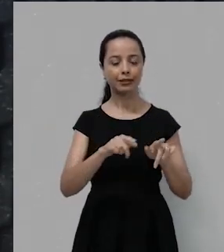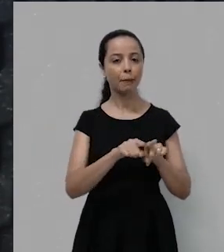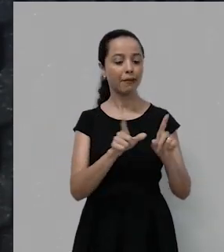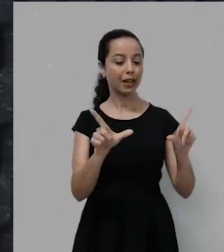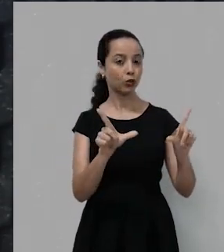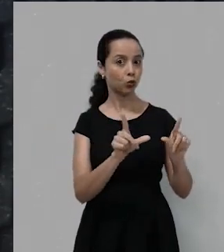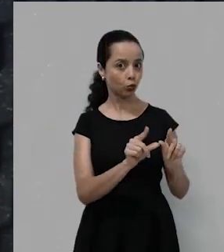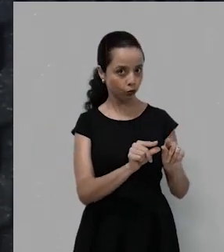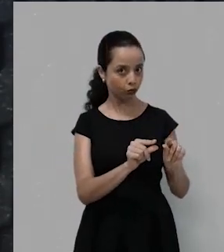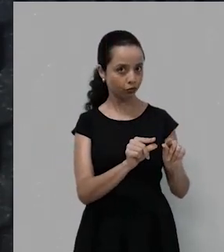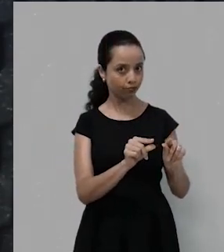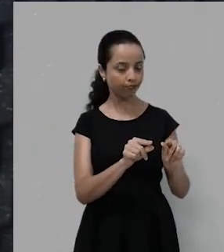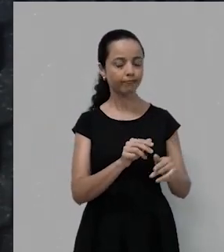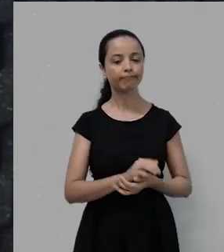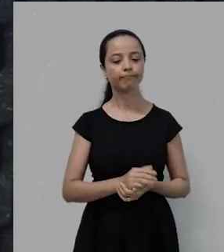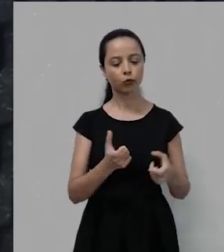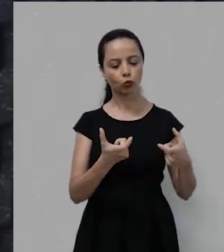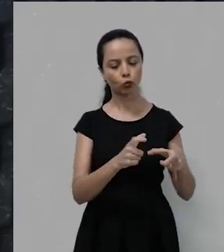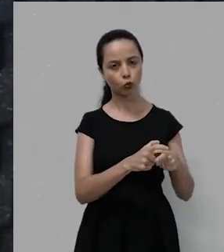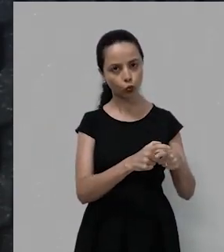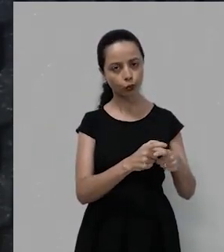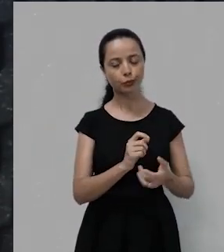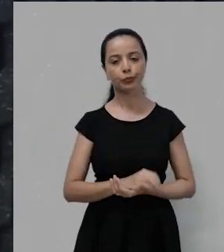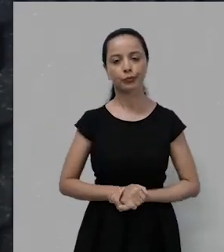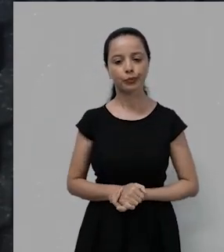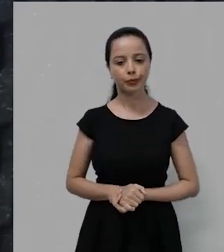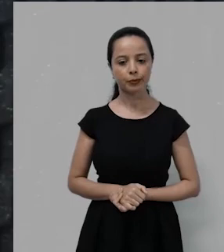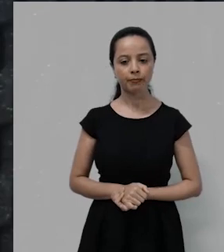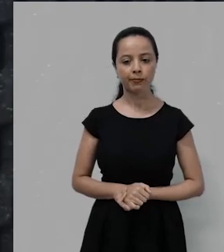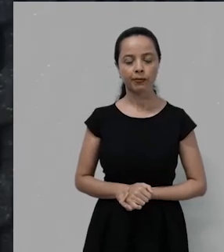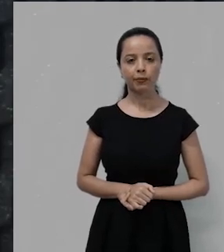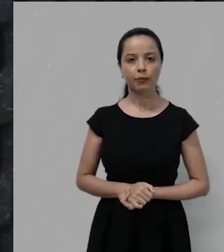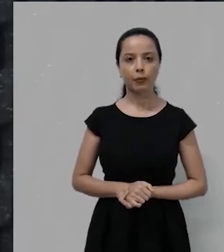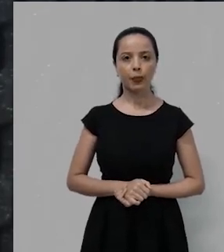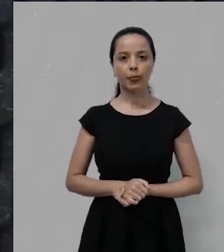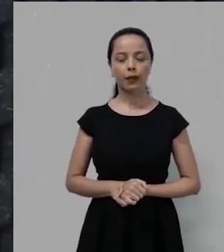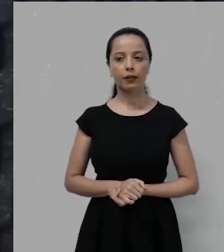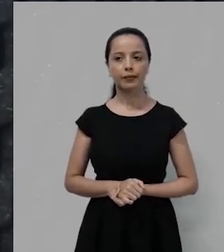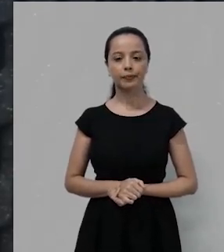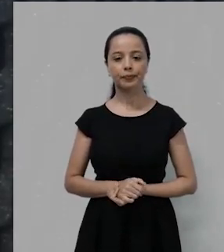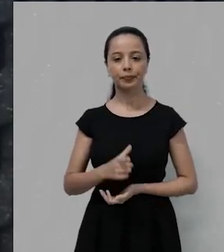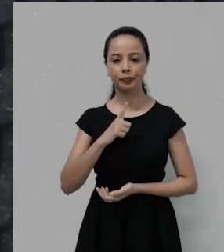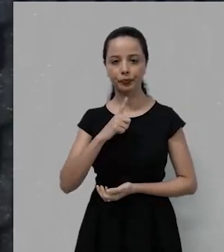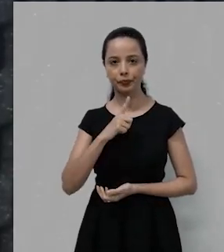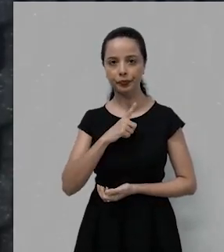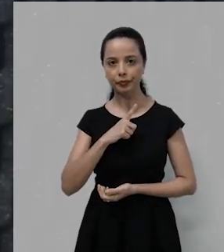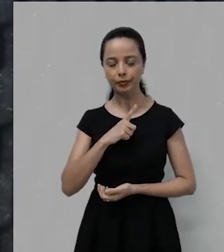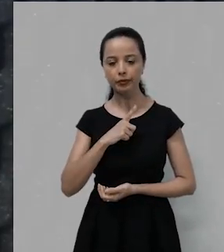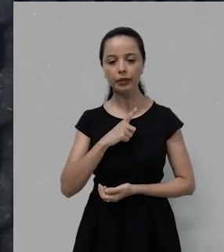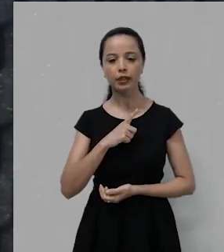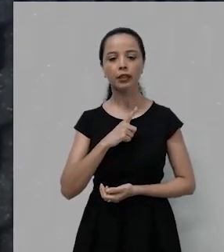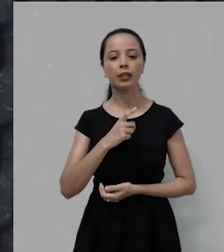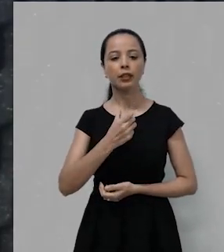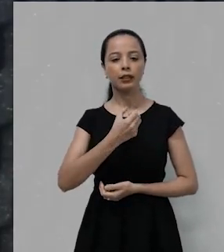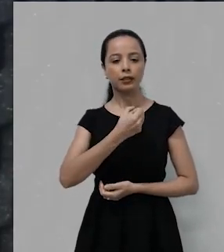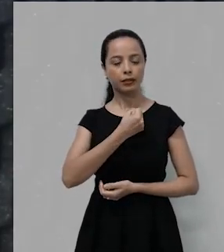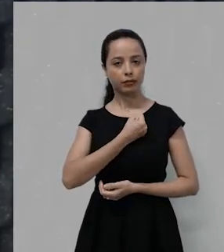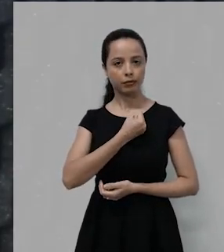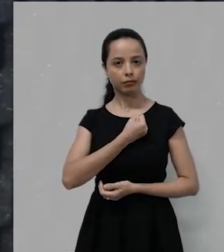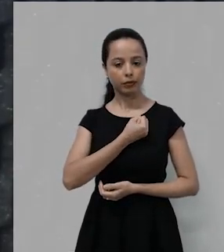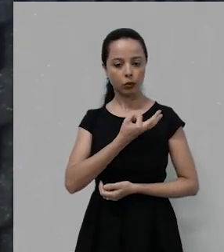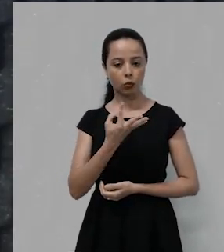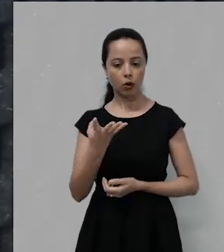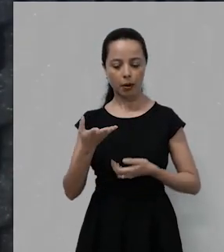deu aqui a quantidade, o número da natalidade e o número da mortalidade,